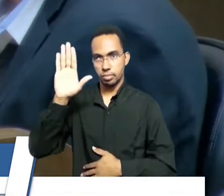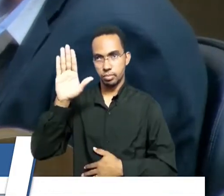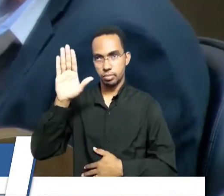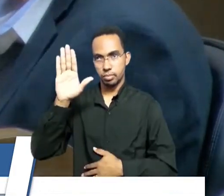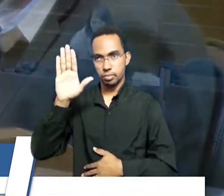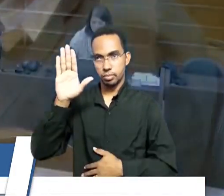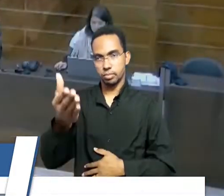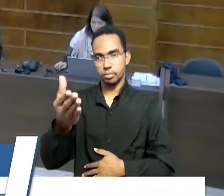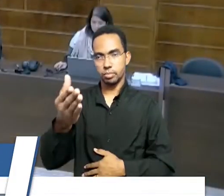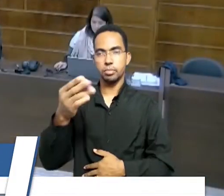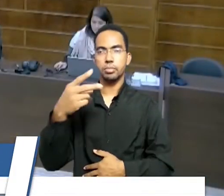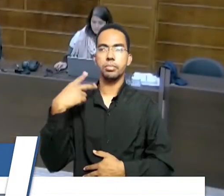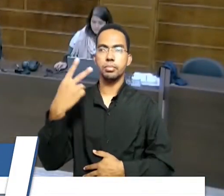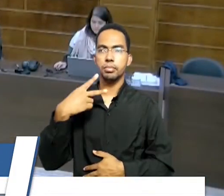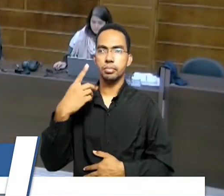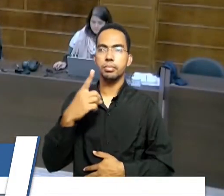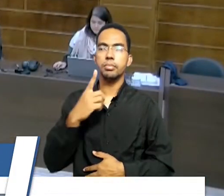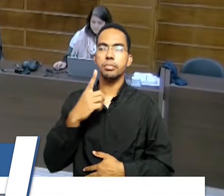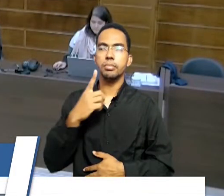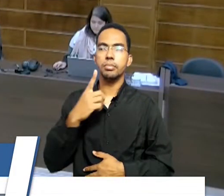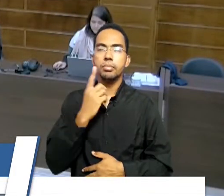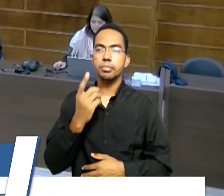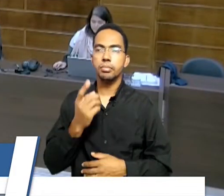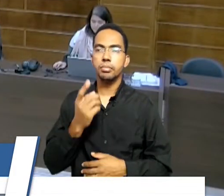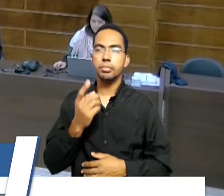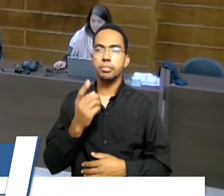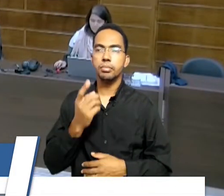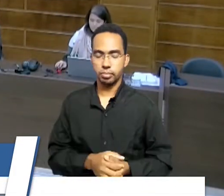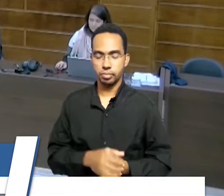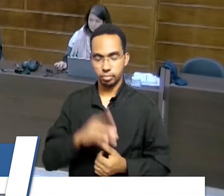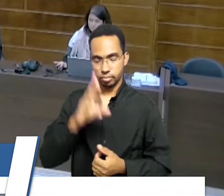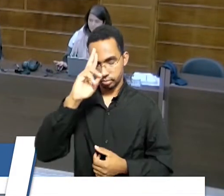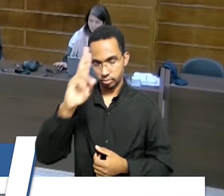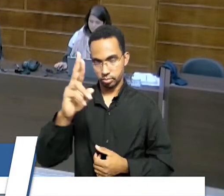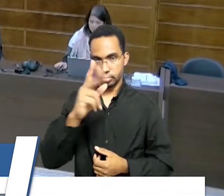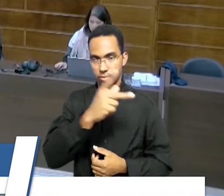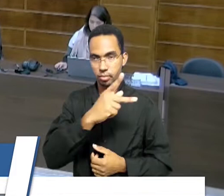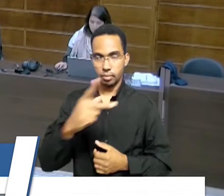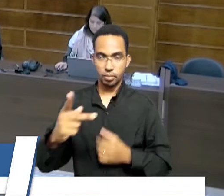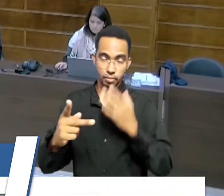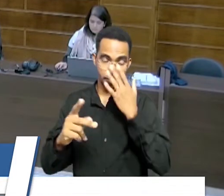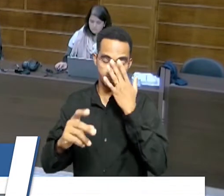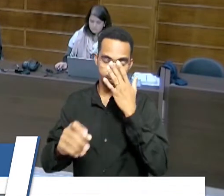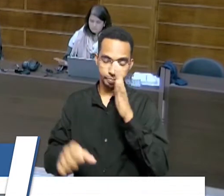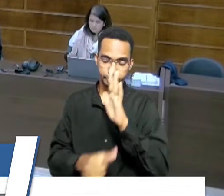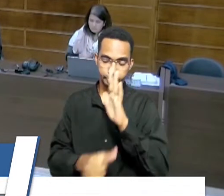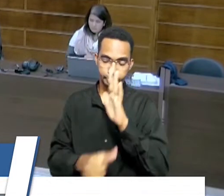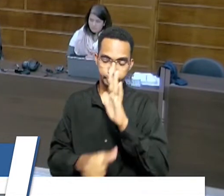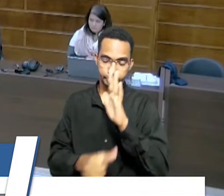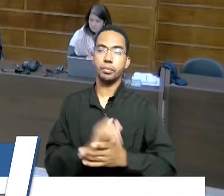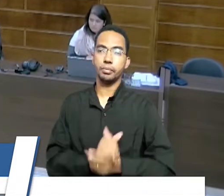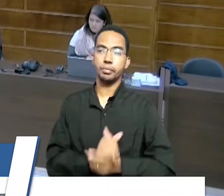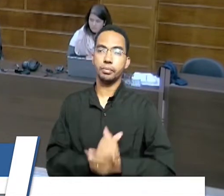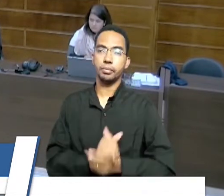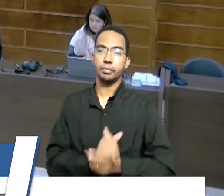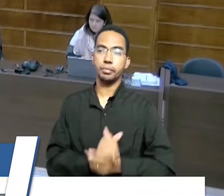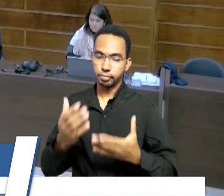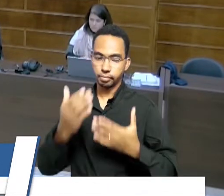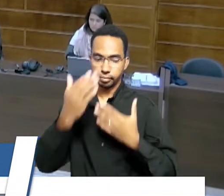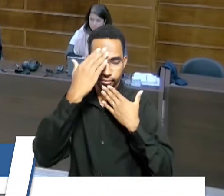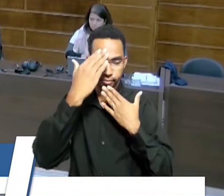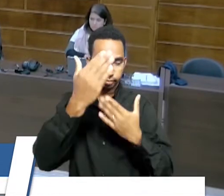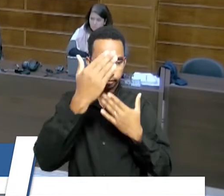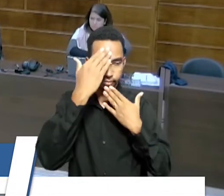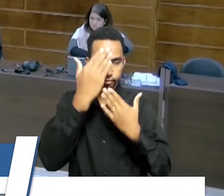Daniel Bass. Presidente, primeiro eu quero agradecer a presença de muitos dos